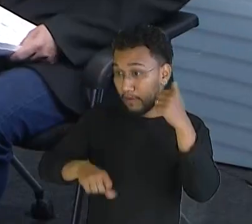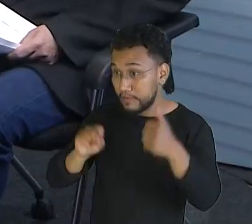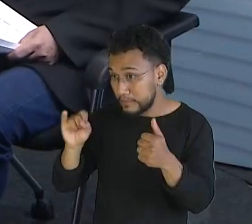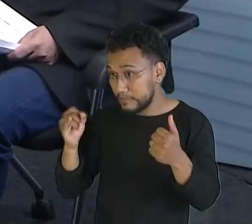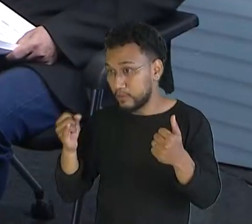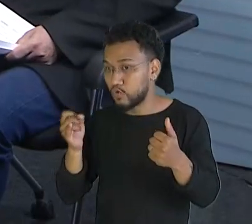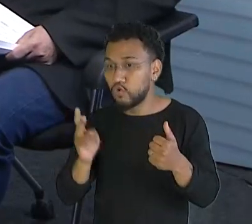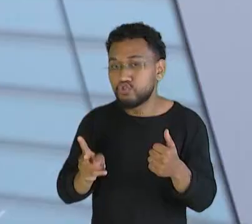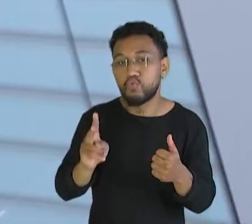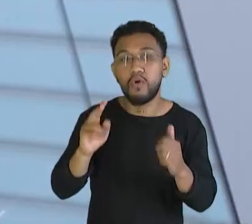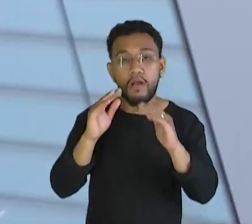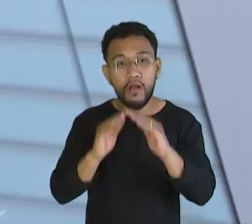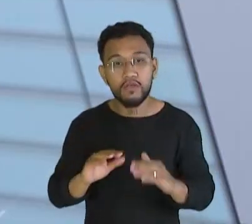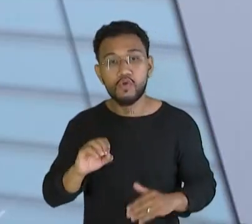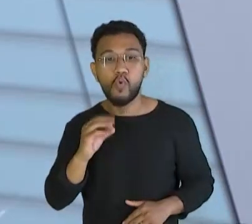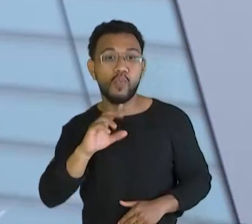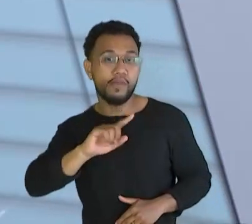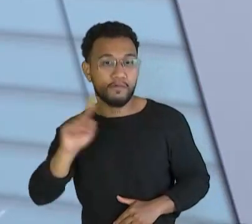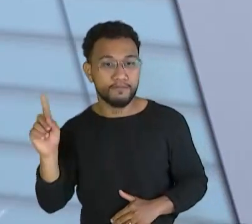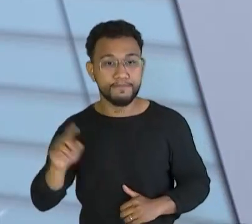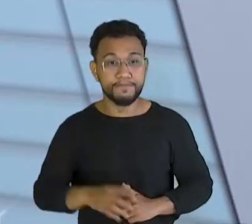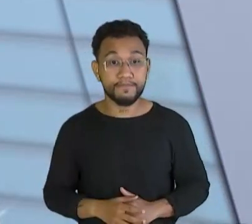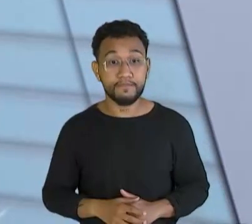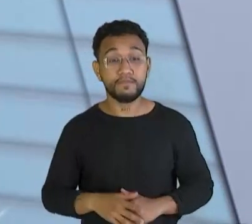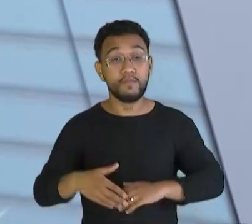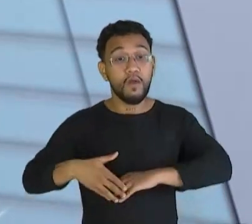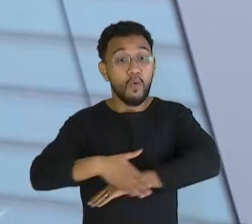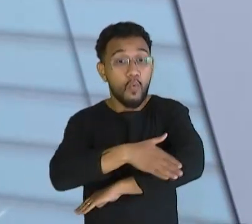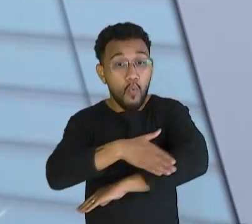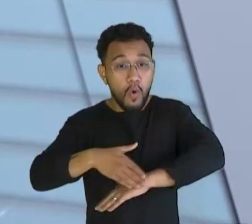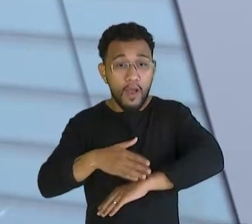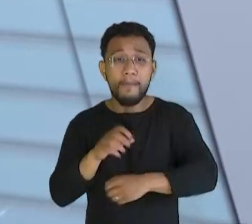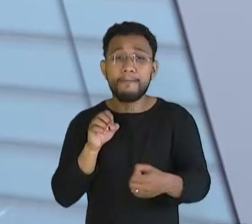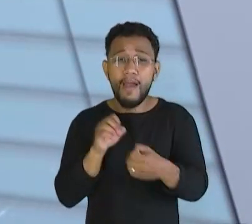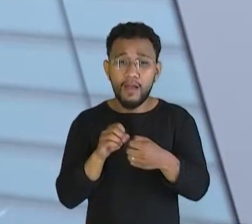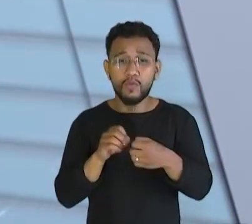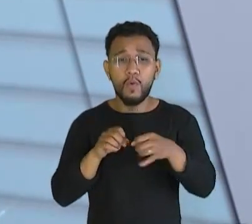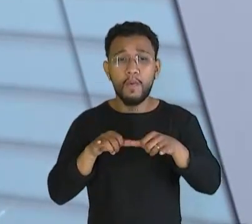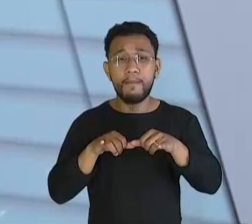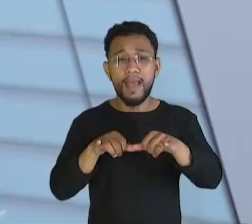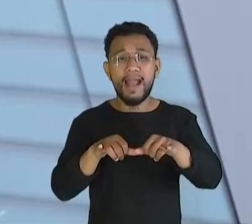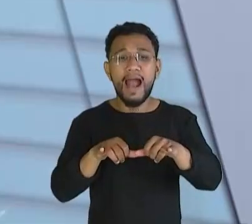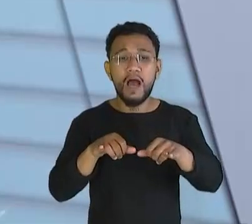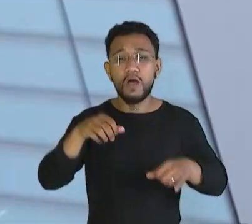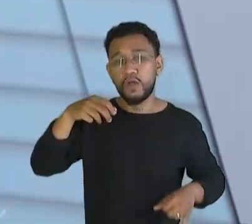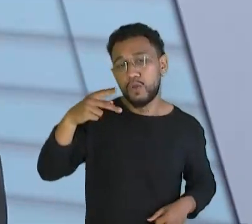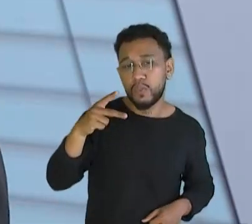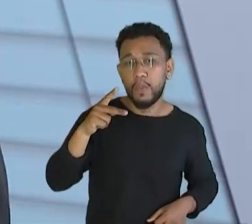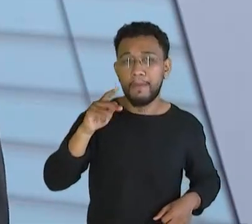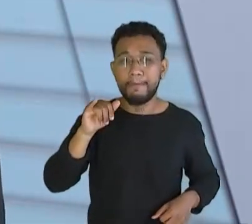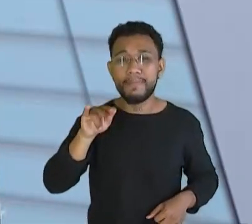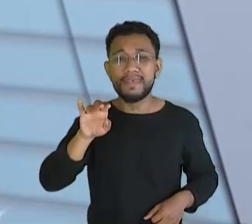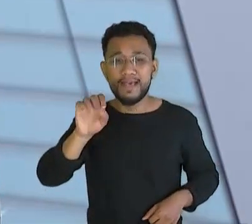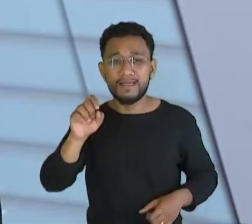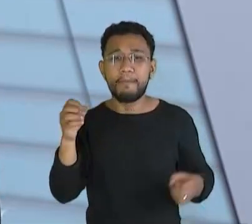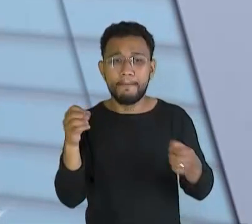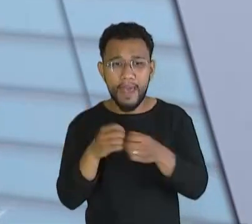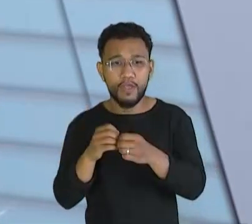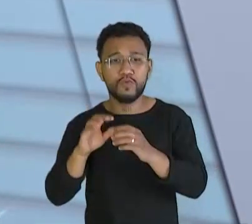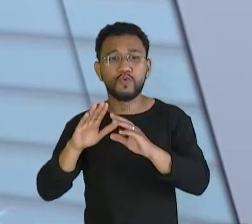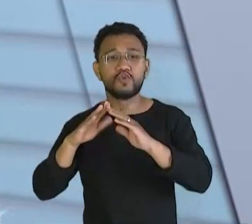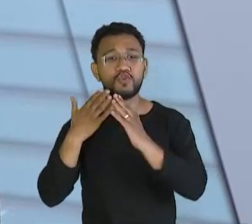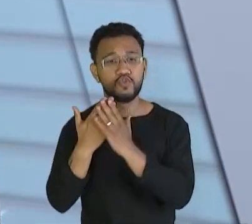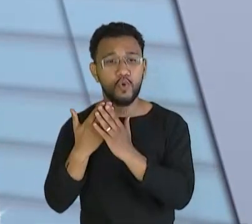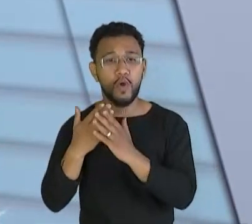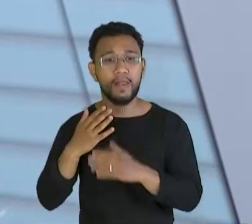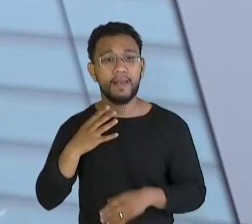e a casa, todo mundo sabe, fica ali na Nogueira Scioli, olhando para o mercado dos peões, né? um pouco depois do Colégio Militar, naquela região